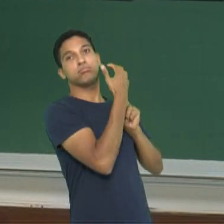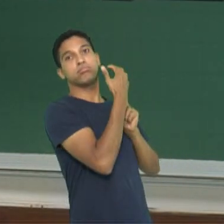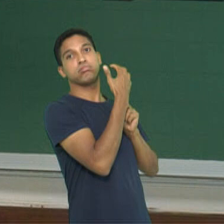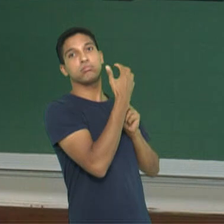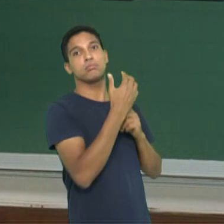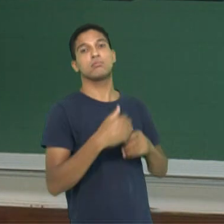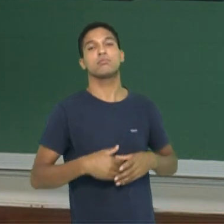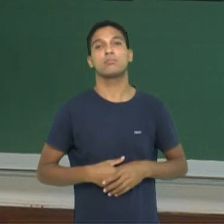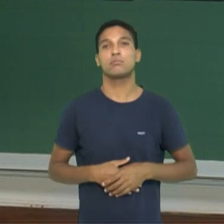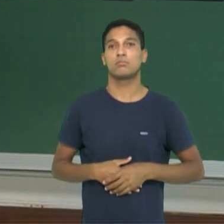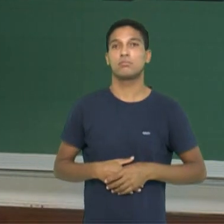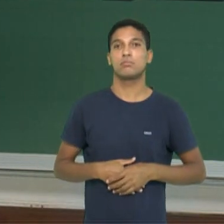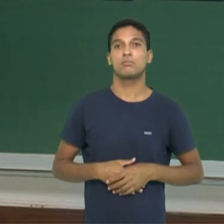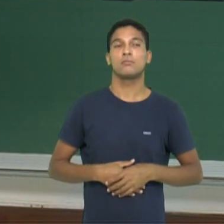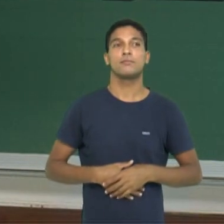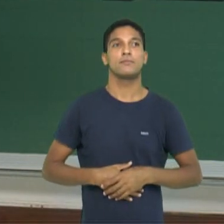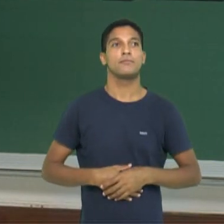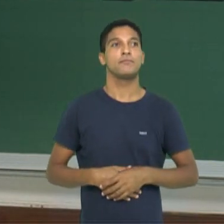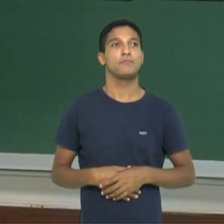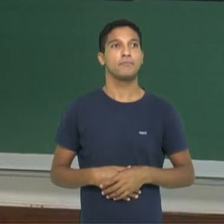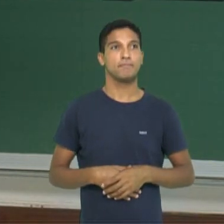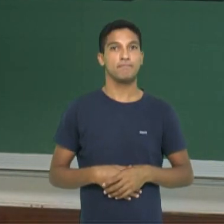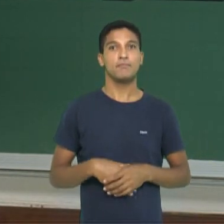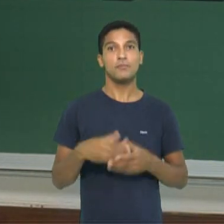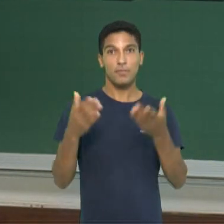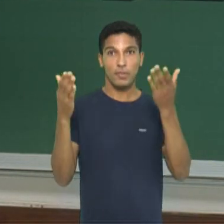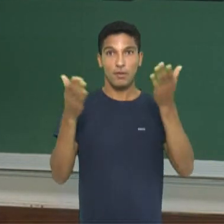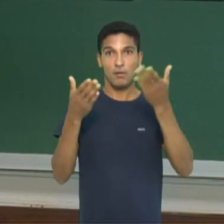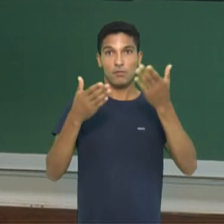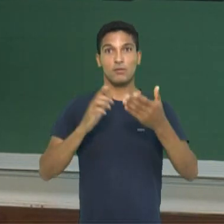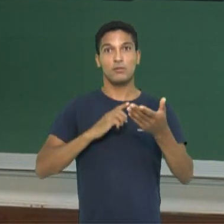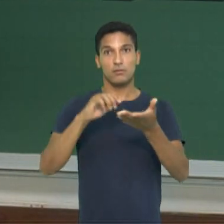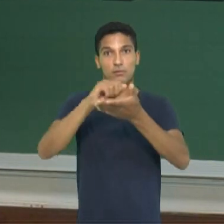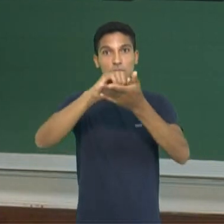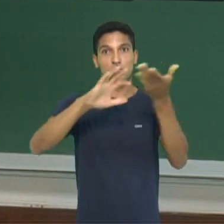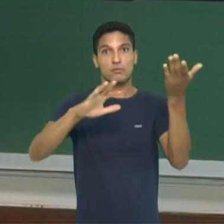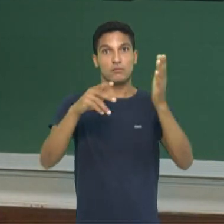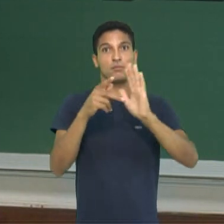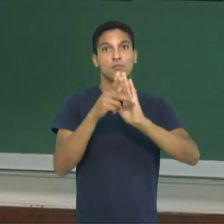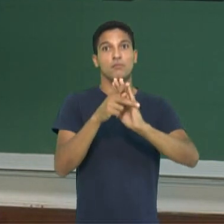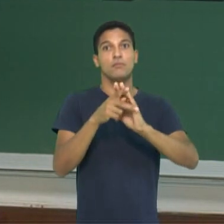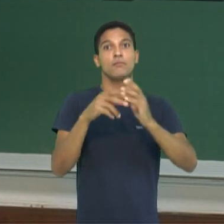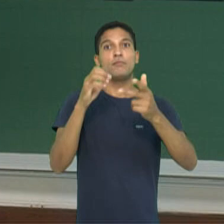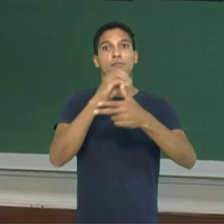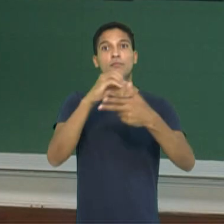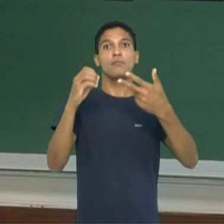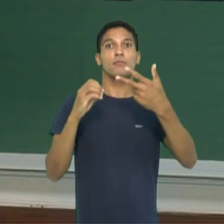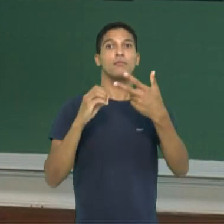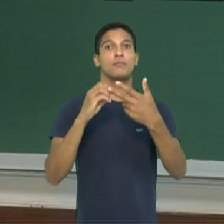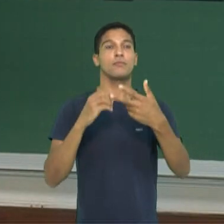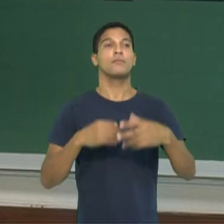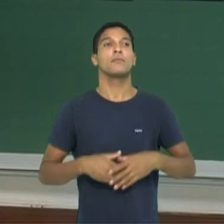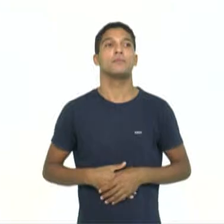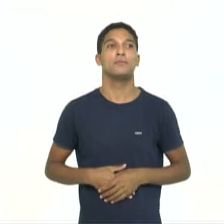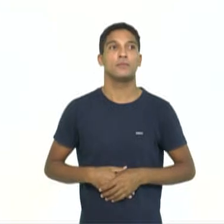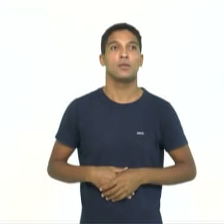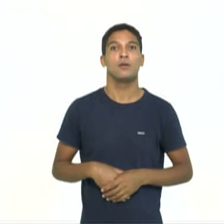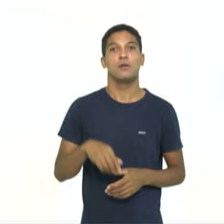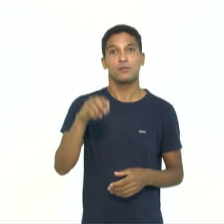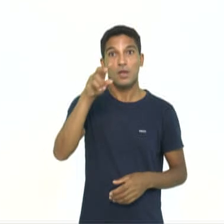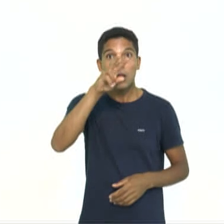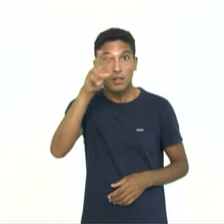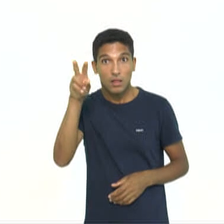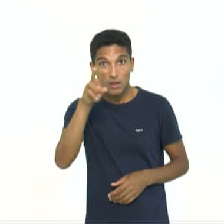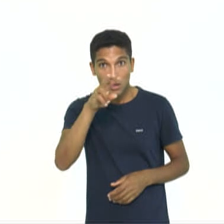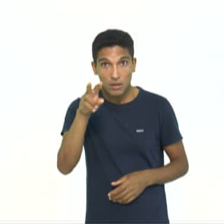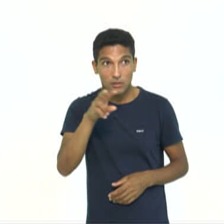gente se perguntar. Aqui temos outro exercício para a gente fazer o nosso momento Enem. Leia o fragmento